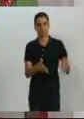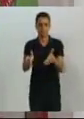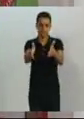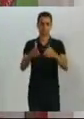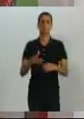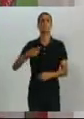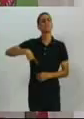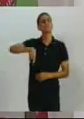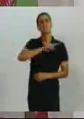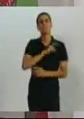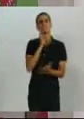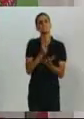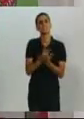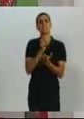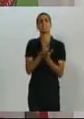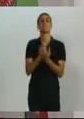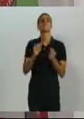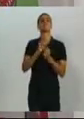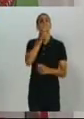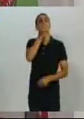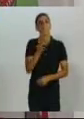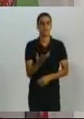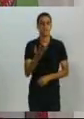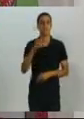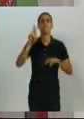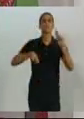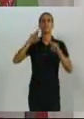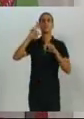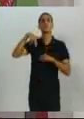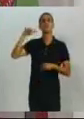possamos sempre fazer o bem e nunca olhar a quem.